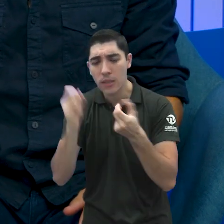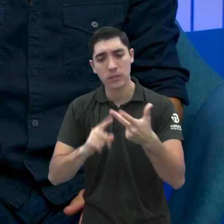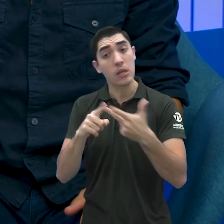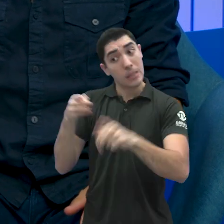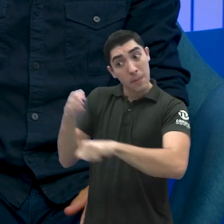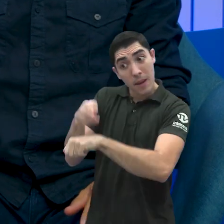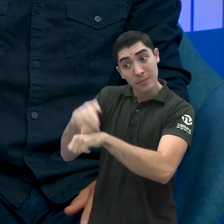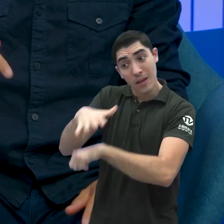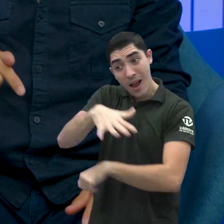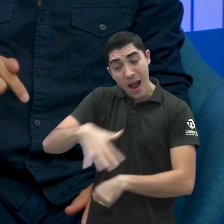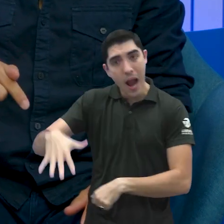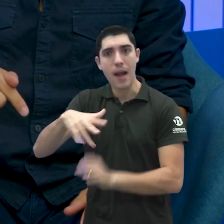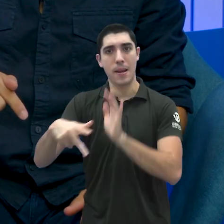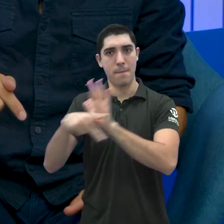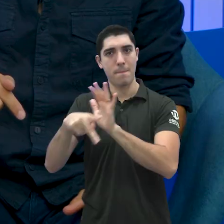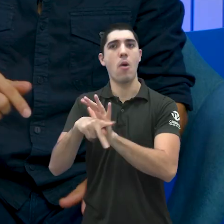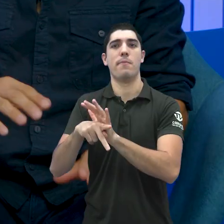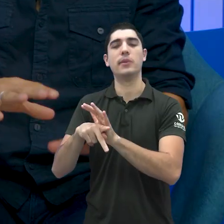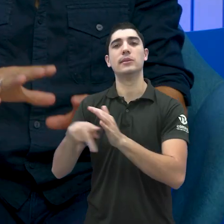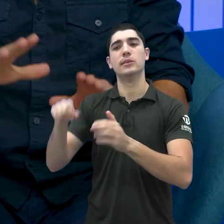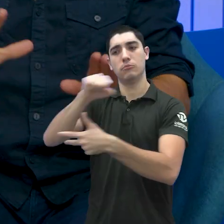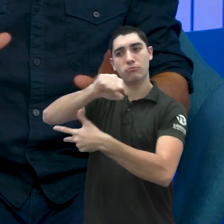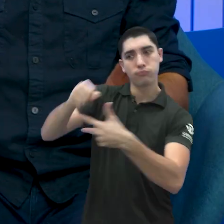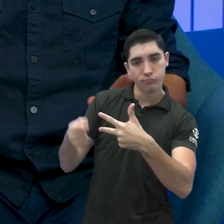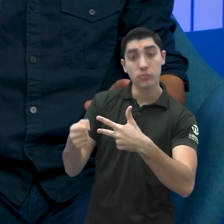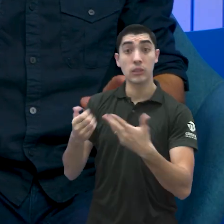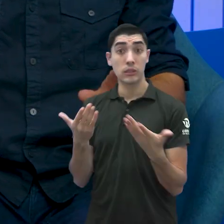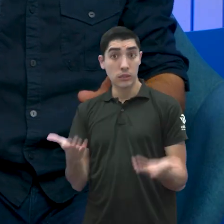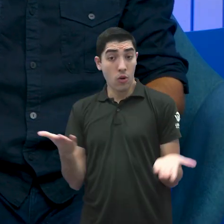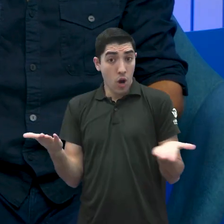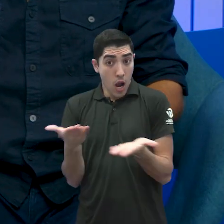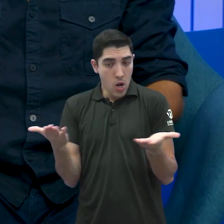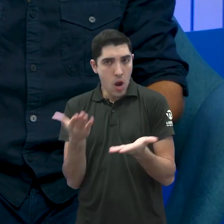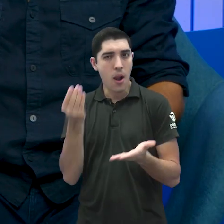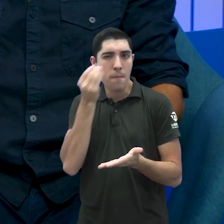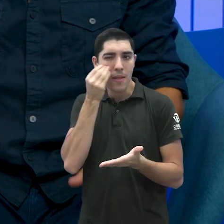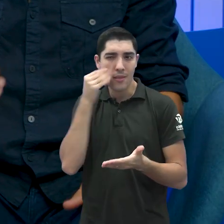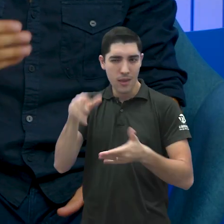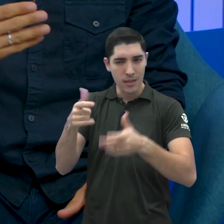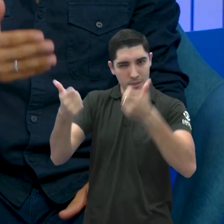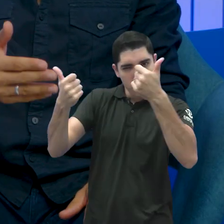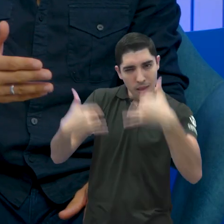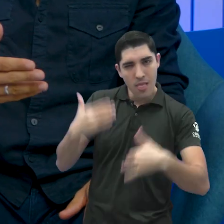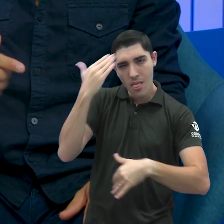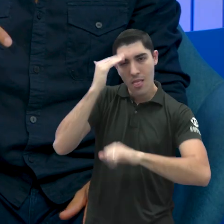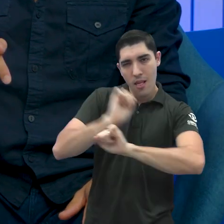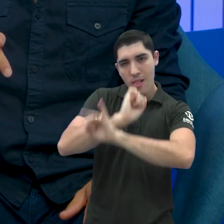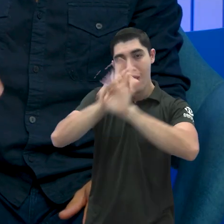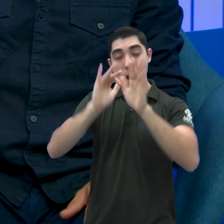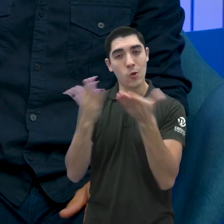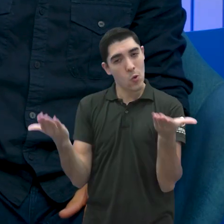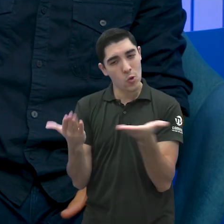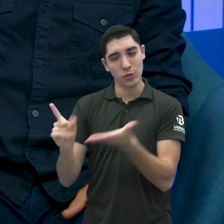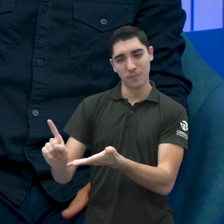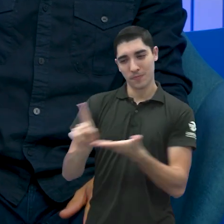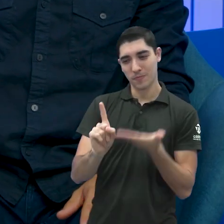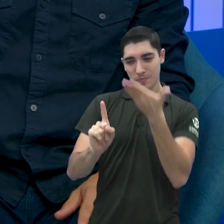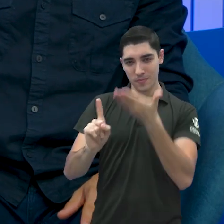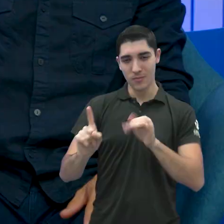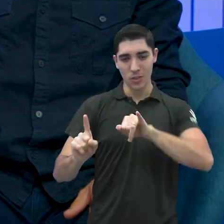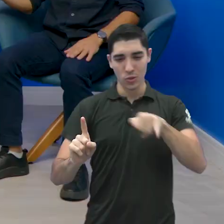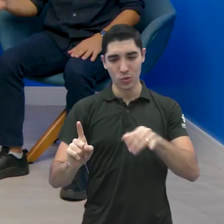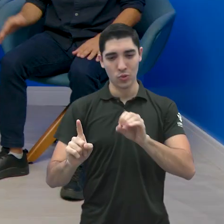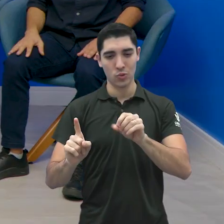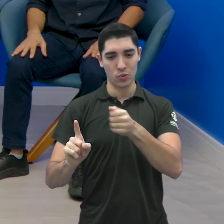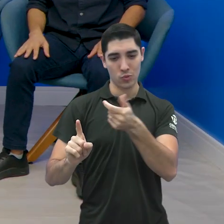espaços de poder. E para se aprofundar sobre os caminhos possíveis para fortalecer a presença jovem na vida pública, a gente recebe aqui no estúdio o